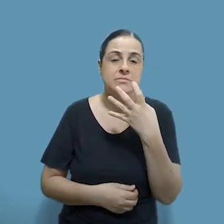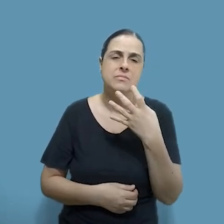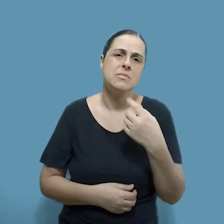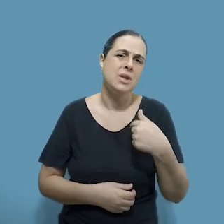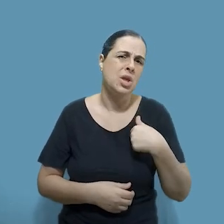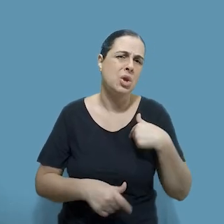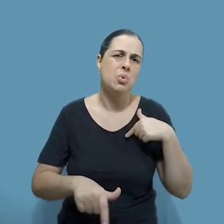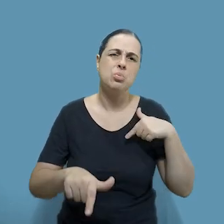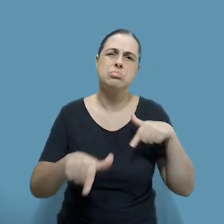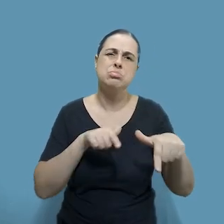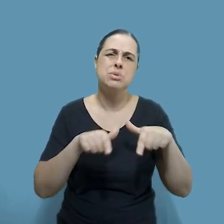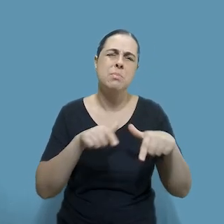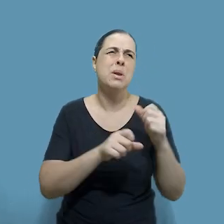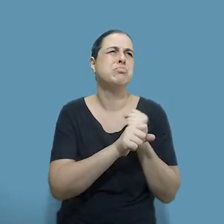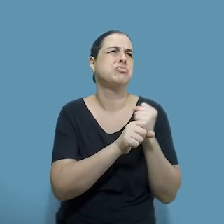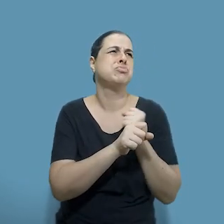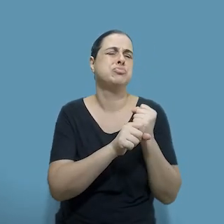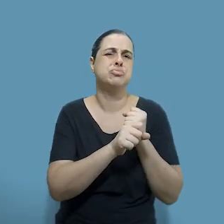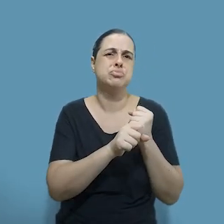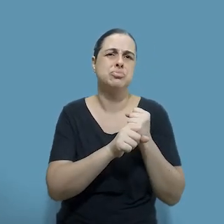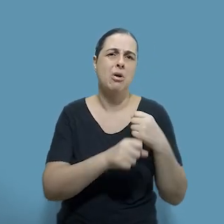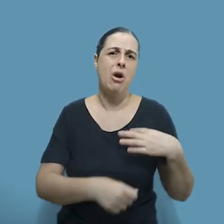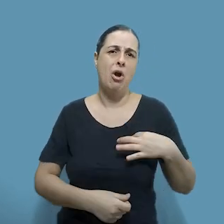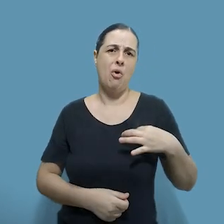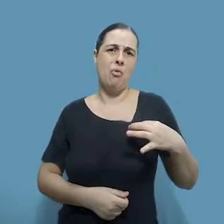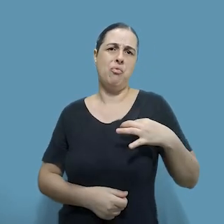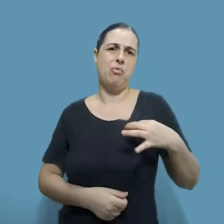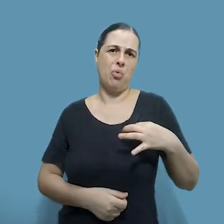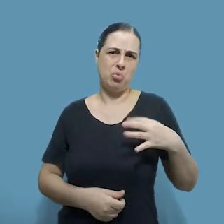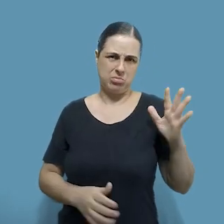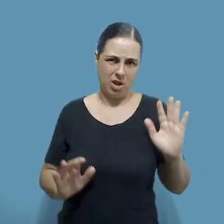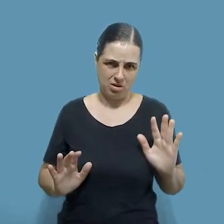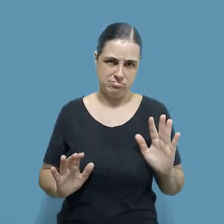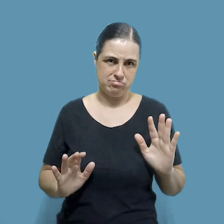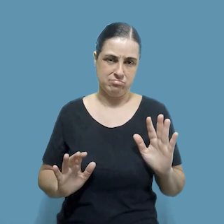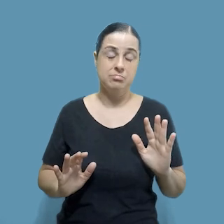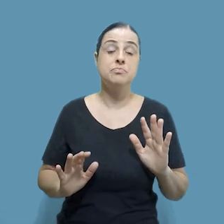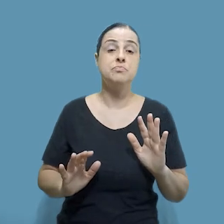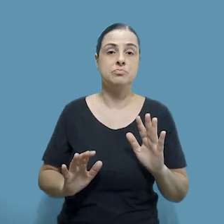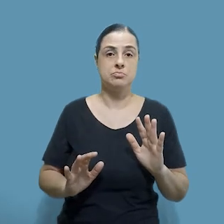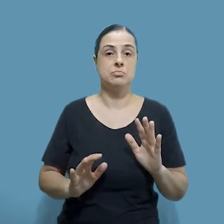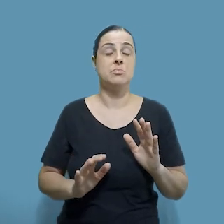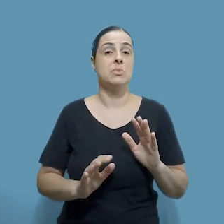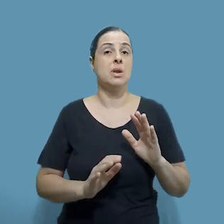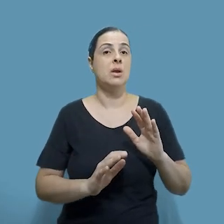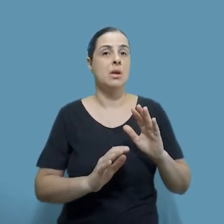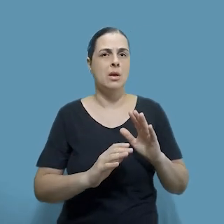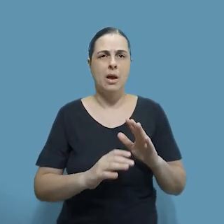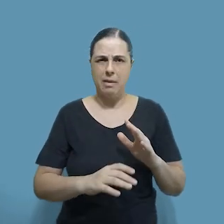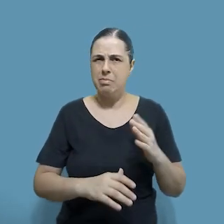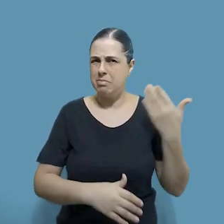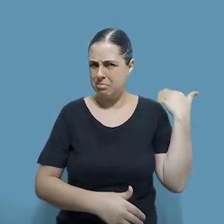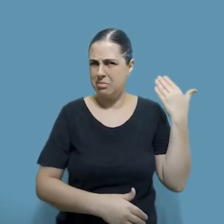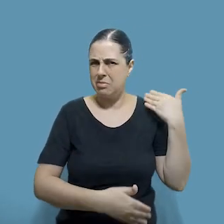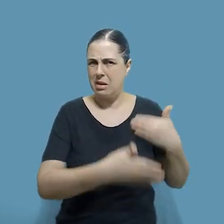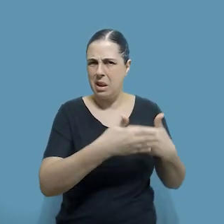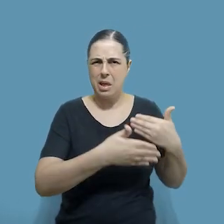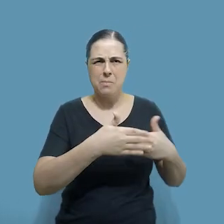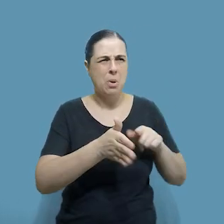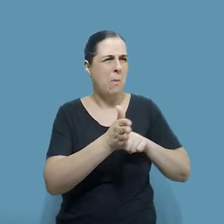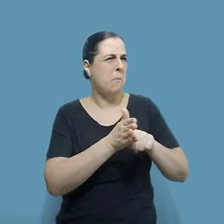né? A gente cobriu, tem mais de 6.000 questionários. Na época, foi a maior pesquisa.